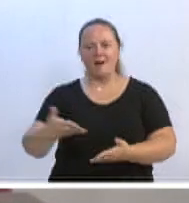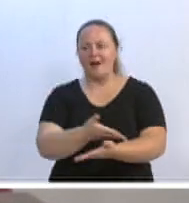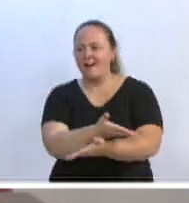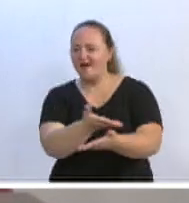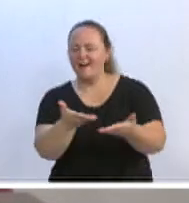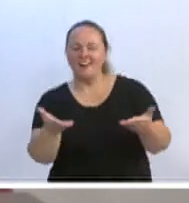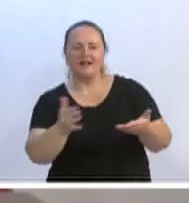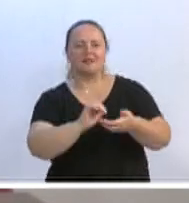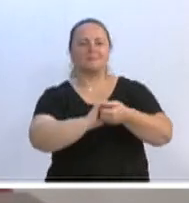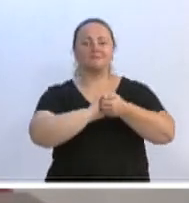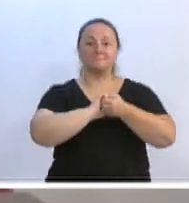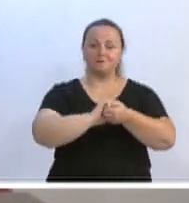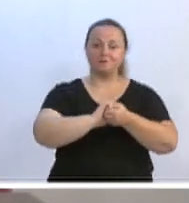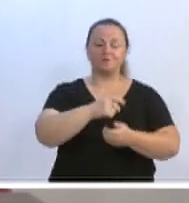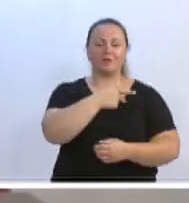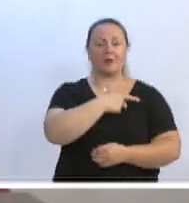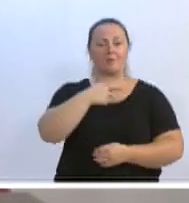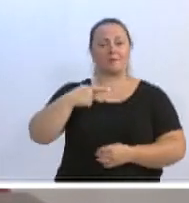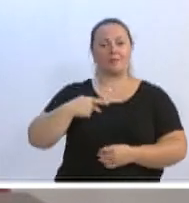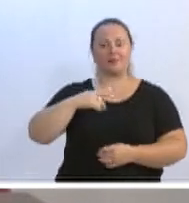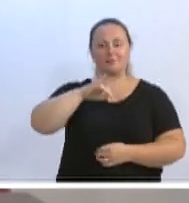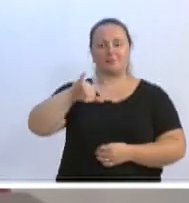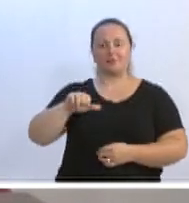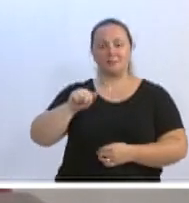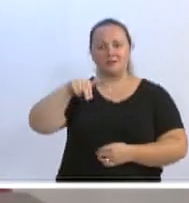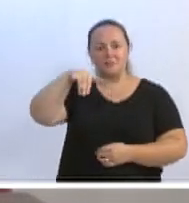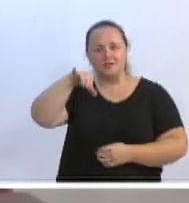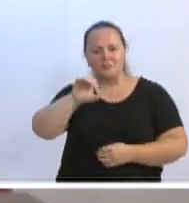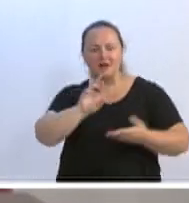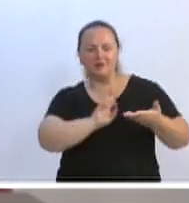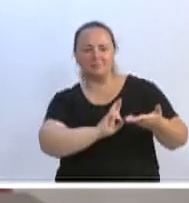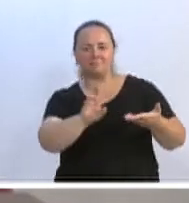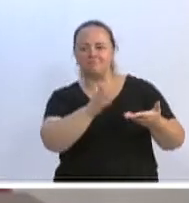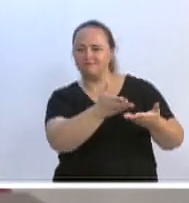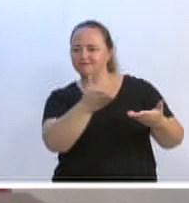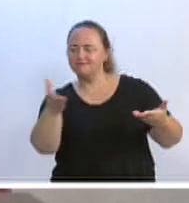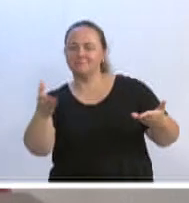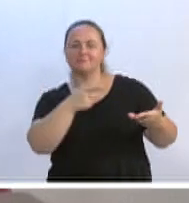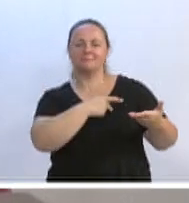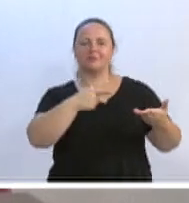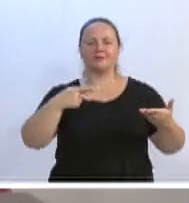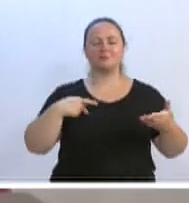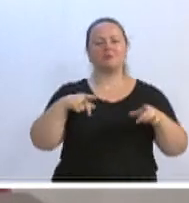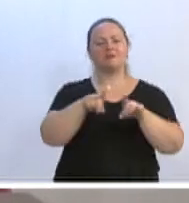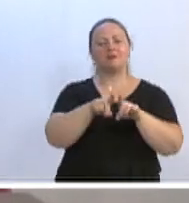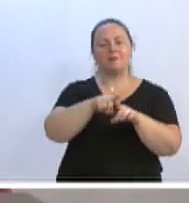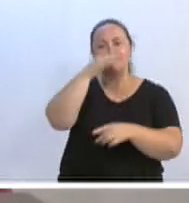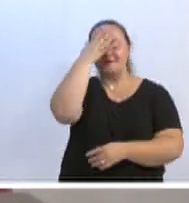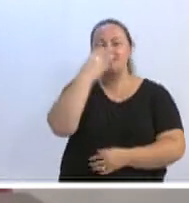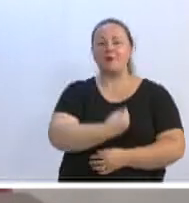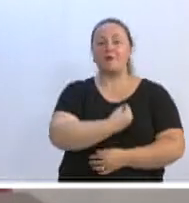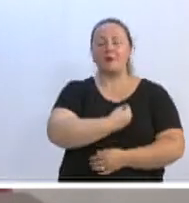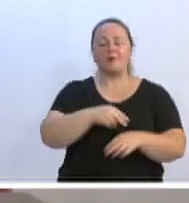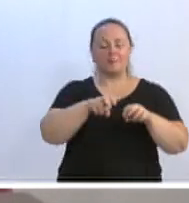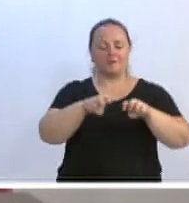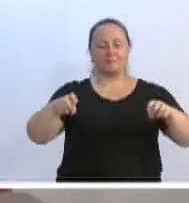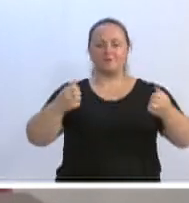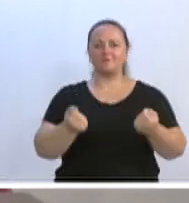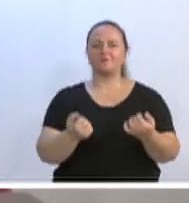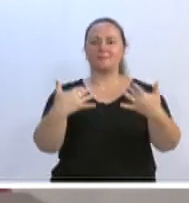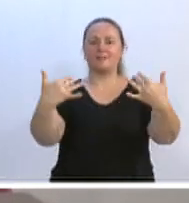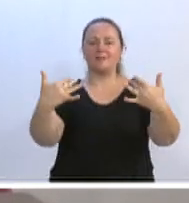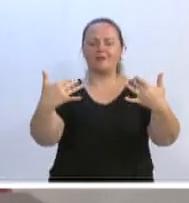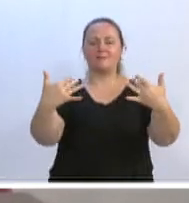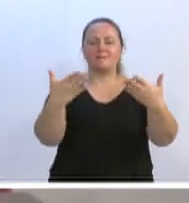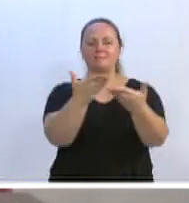vocês, pastor Jânio, em seu nome, todos os demais pastores, as pessoas aqui presentes e também a todos que nos assistem com a paz do Senhor